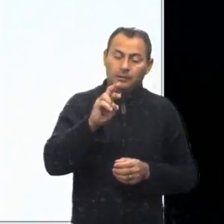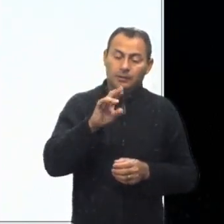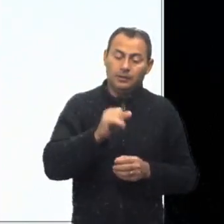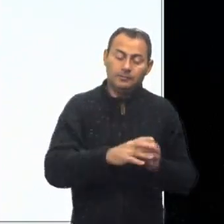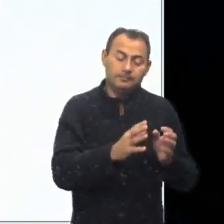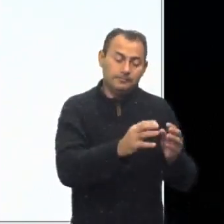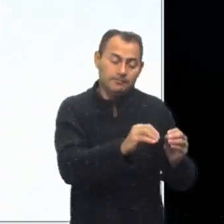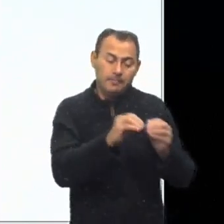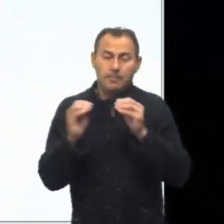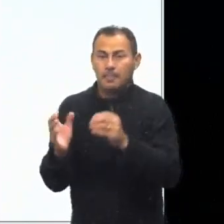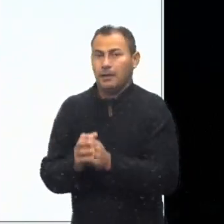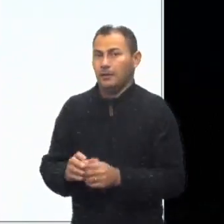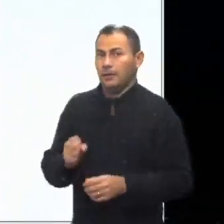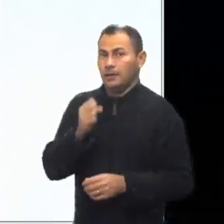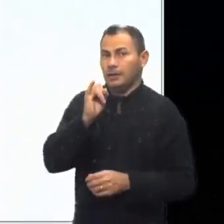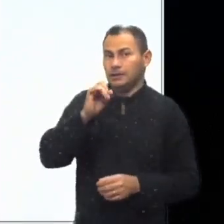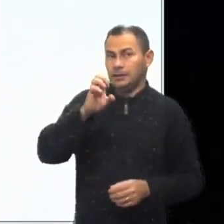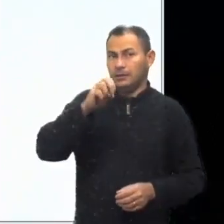senoide